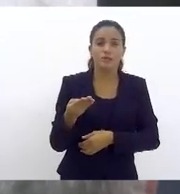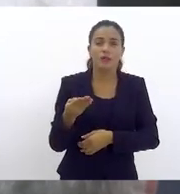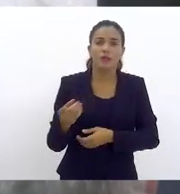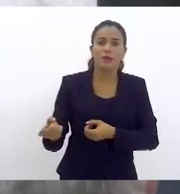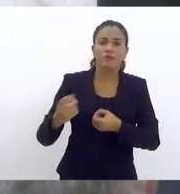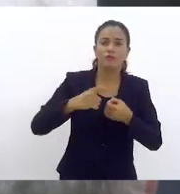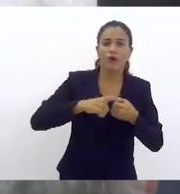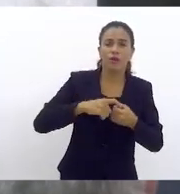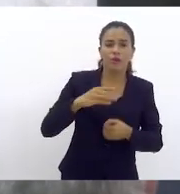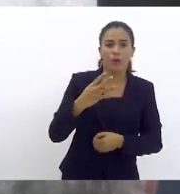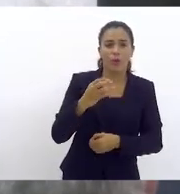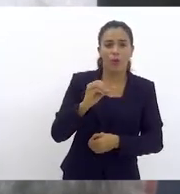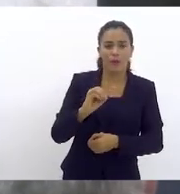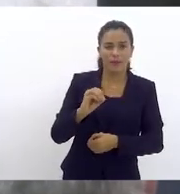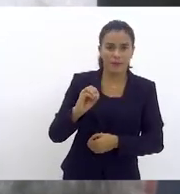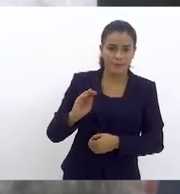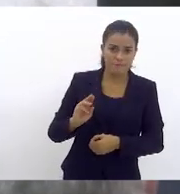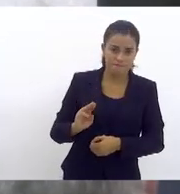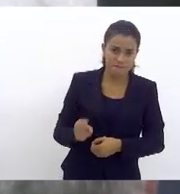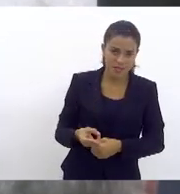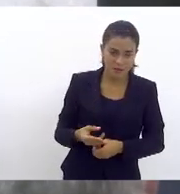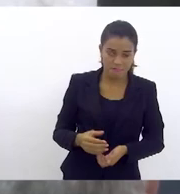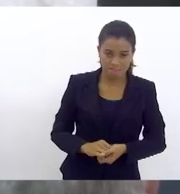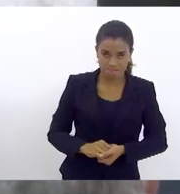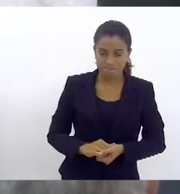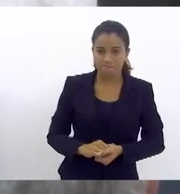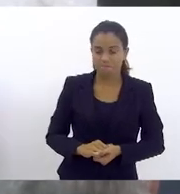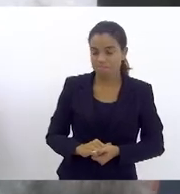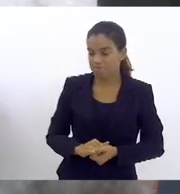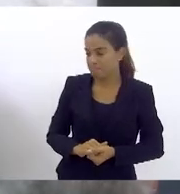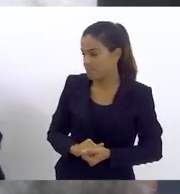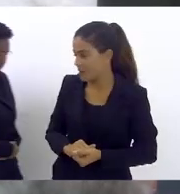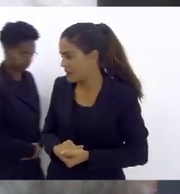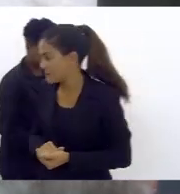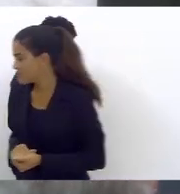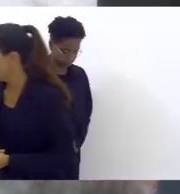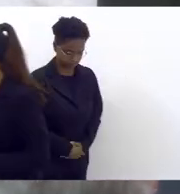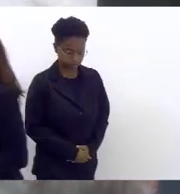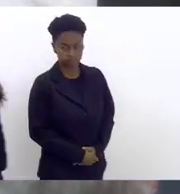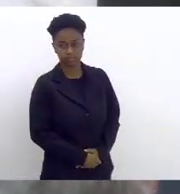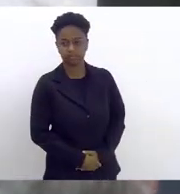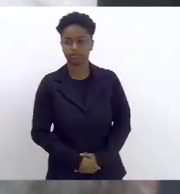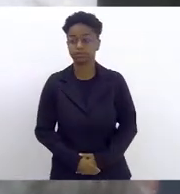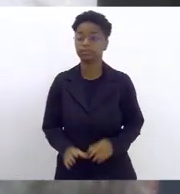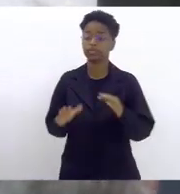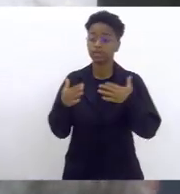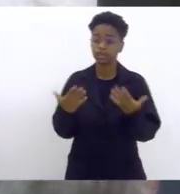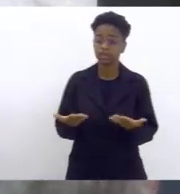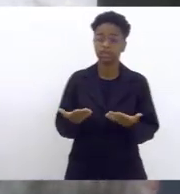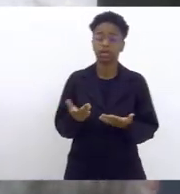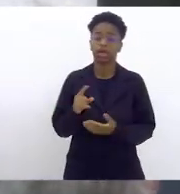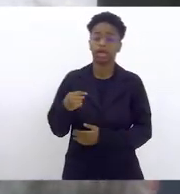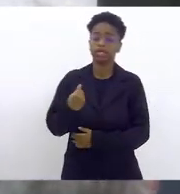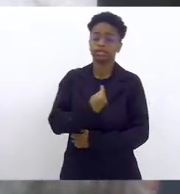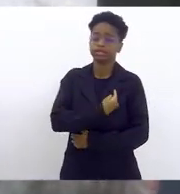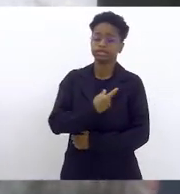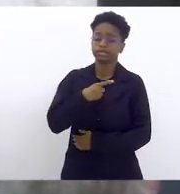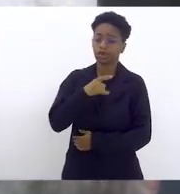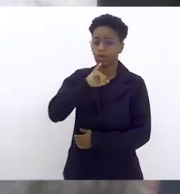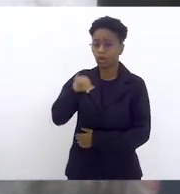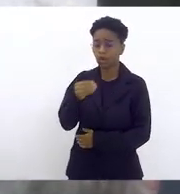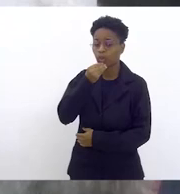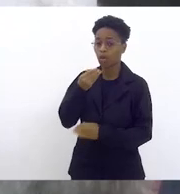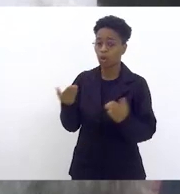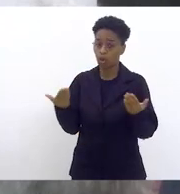de 40 bilhões de reais em transferências e fundos de participação Então o que a gente vai ter oportunidade